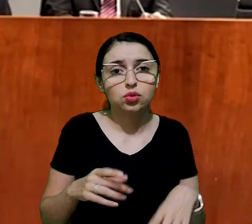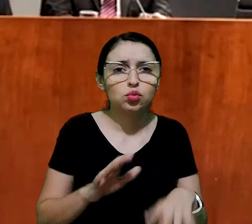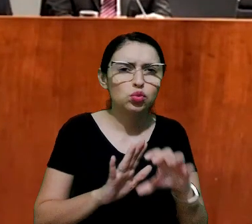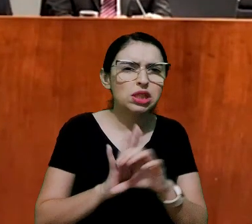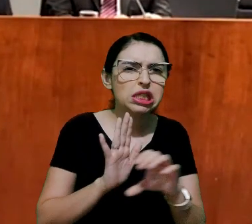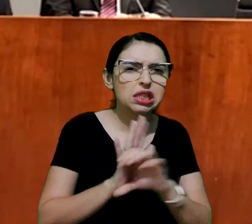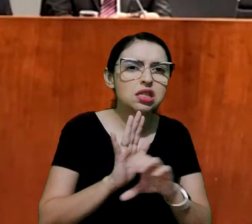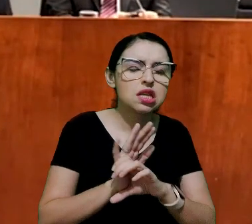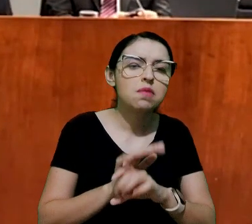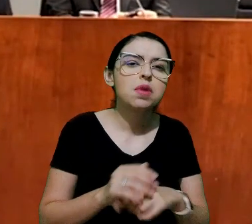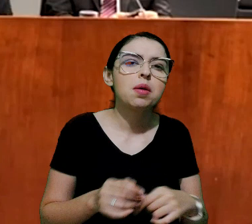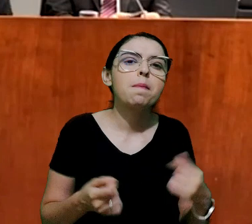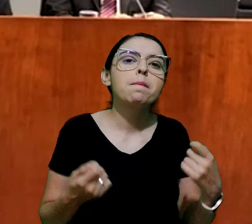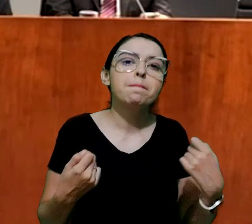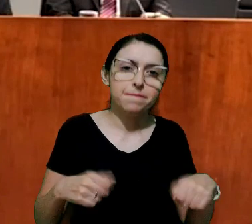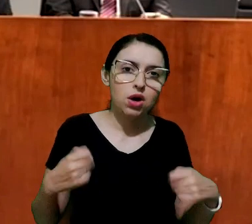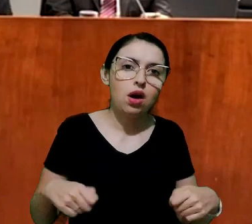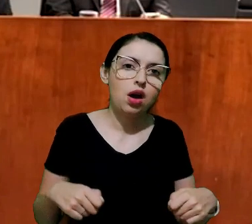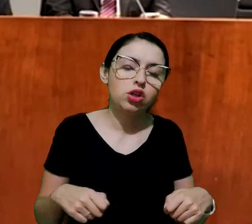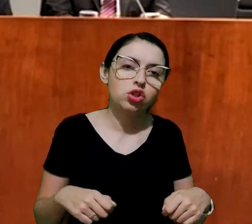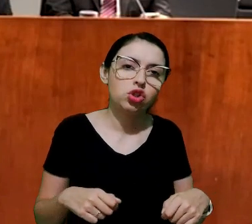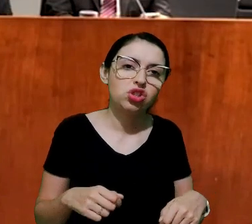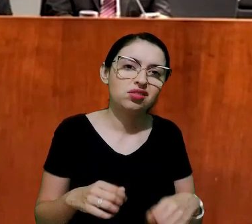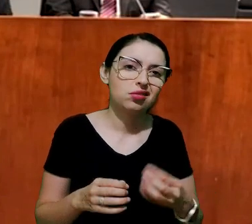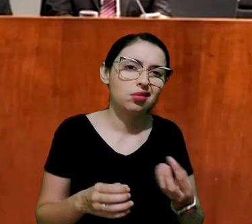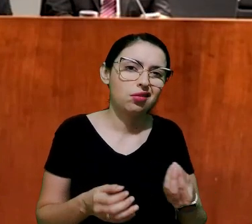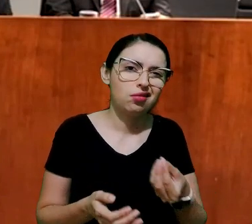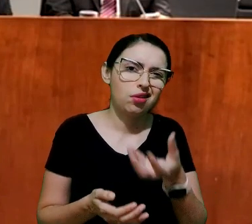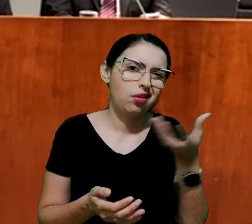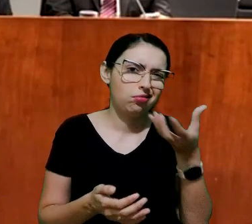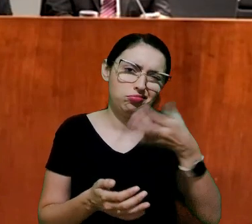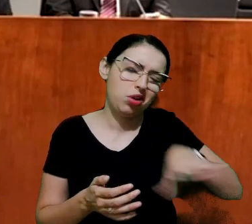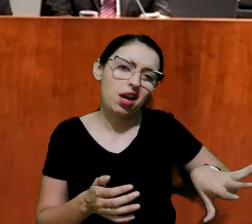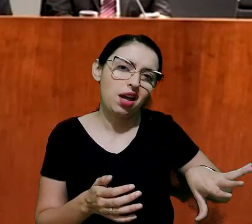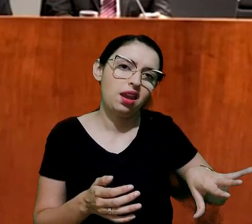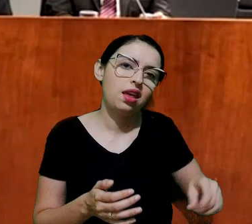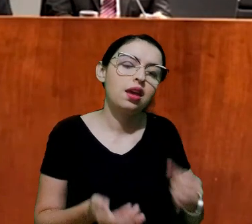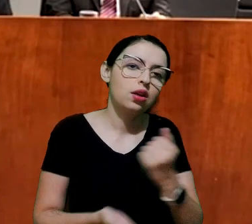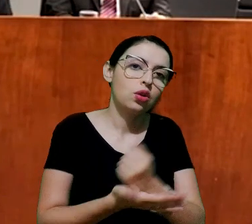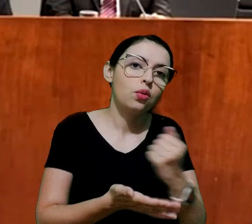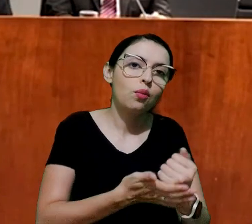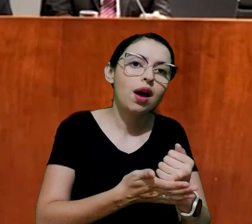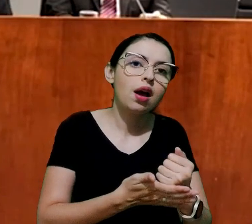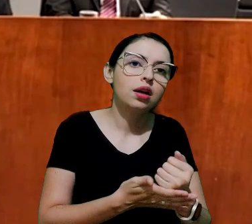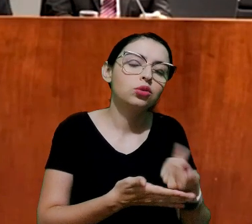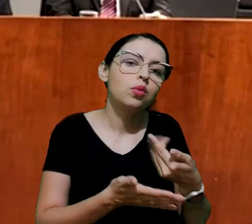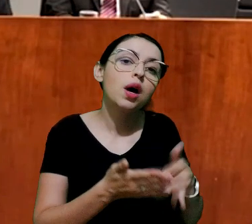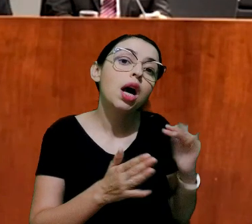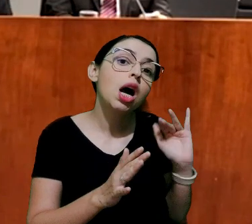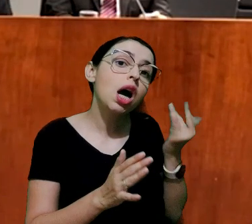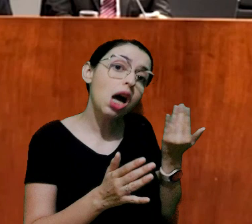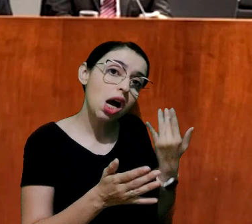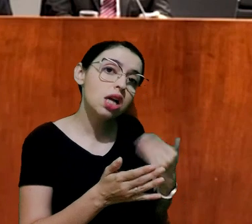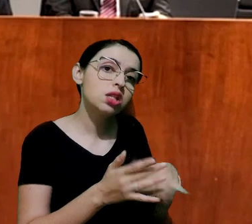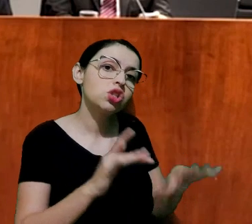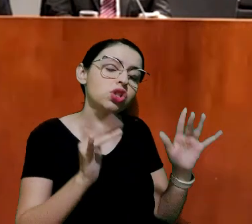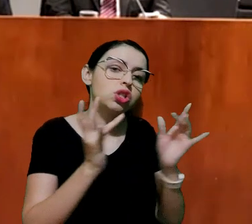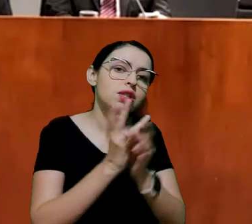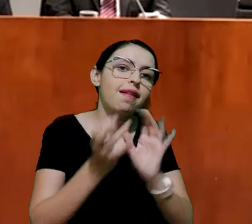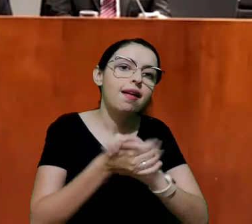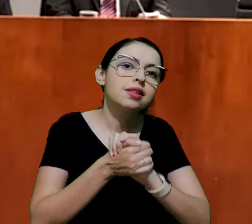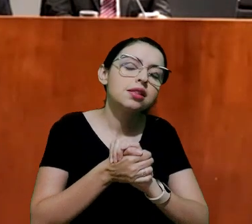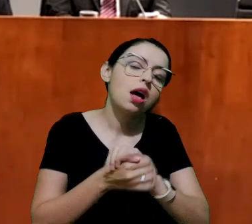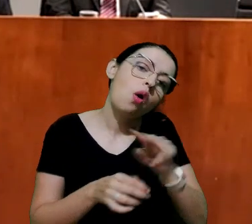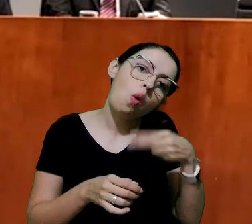sucessório permite renúncia ao direito concorrencial num pacto antinupcial, ou permite a renúncia à própria herança